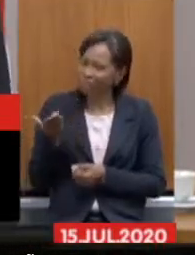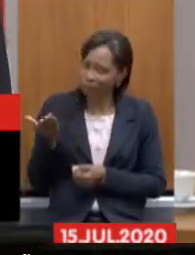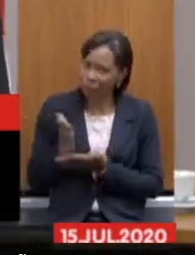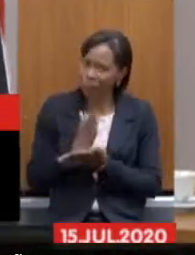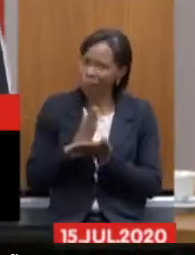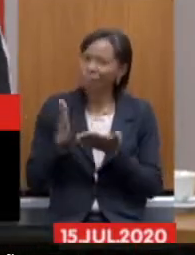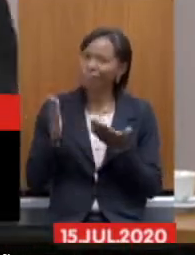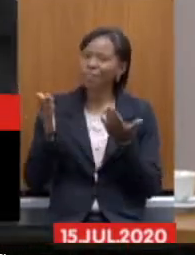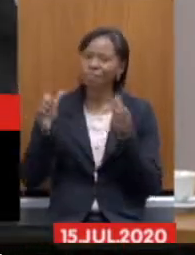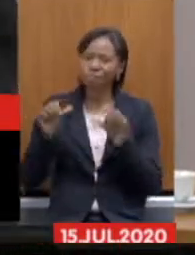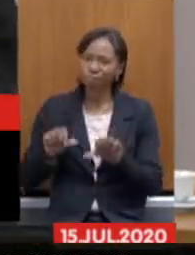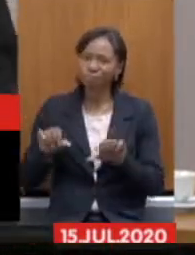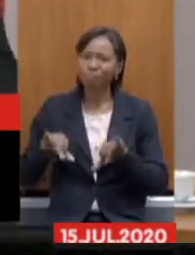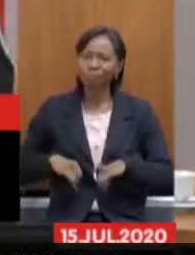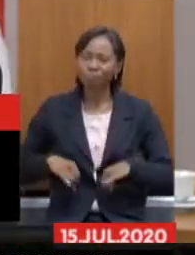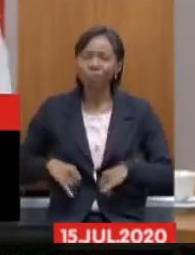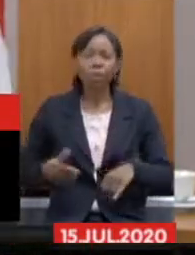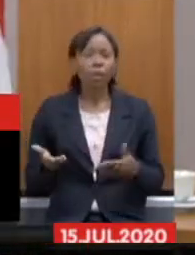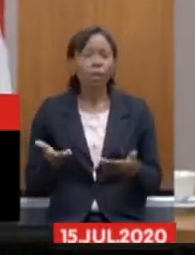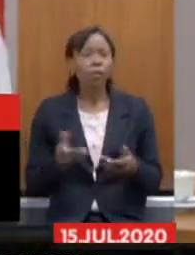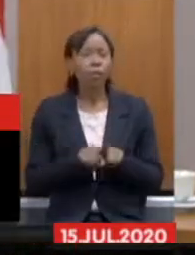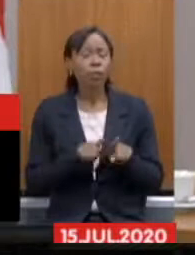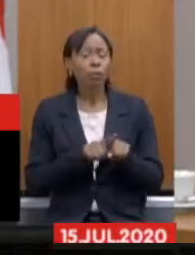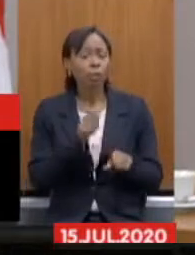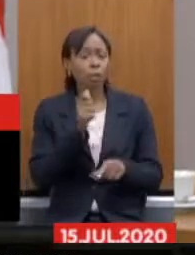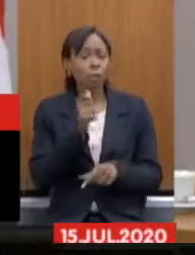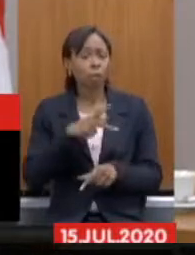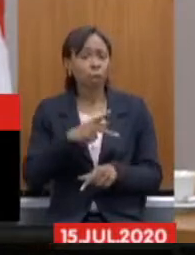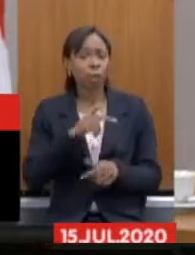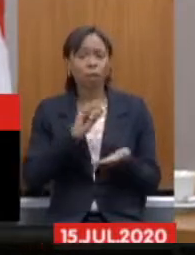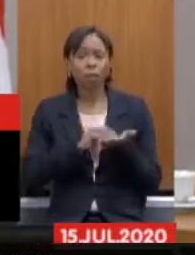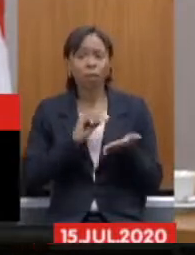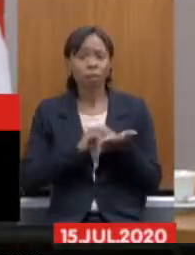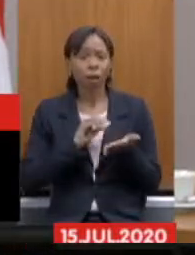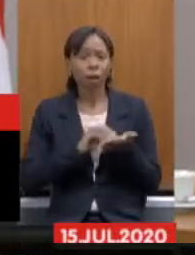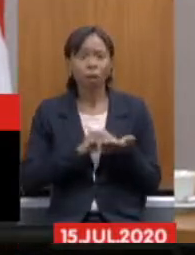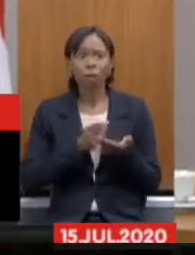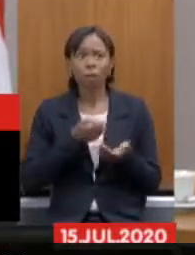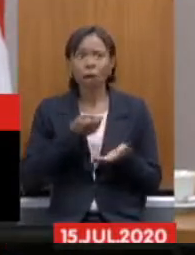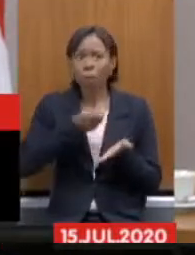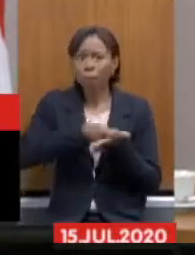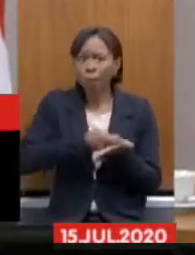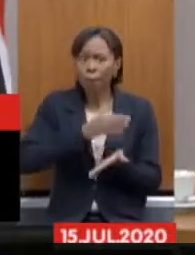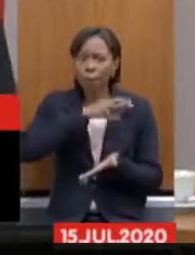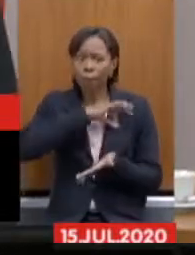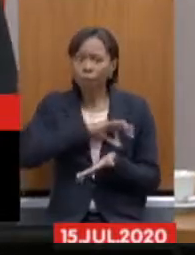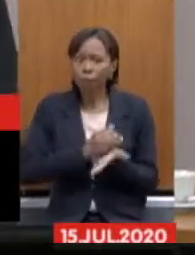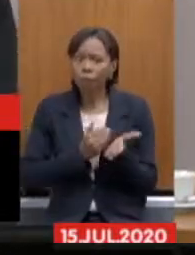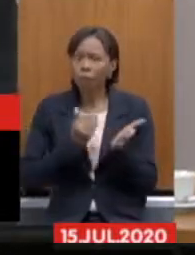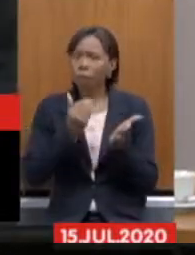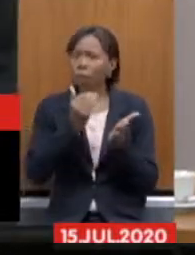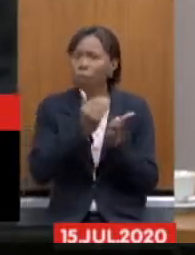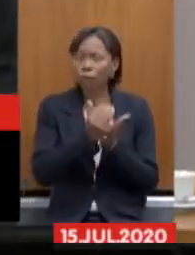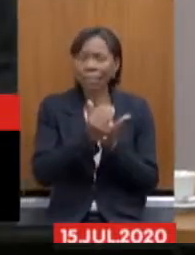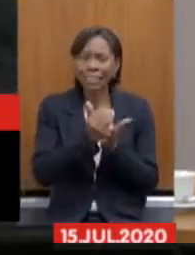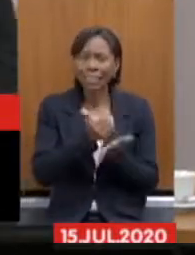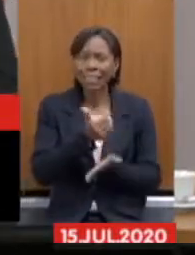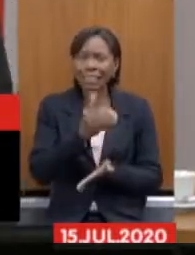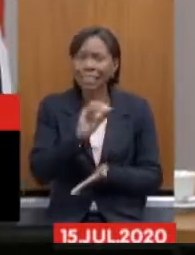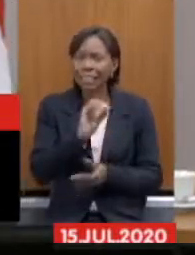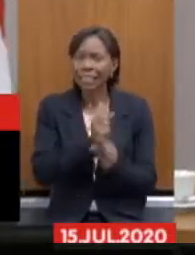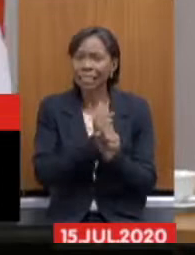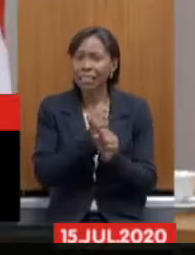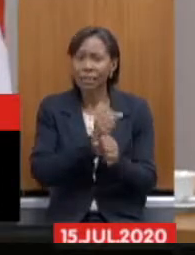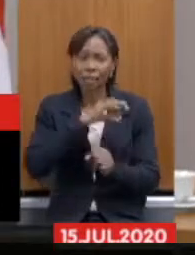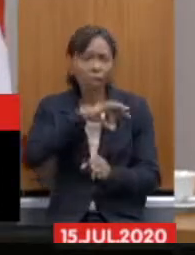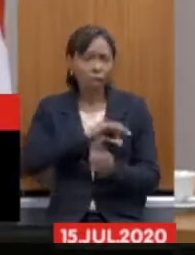inativos sem reajustes em seus proventos há 10 anos 10 anos sem reajuste